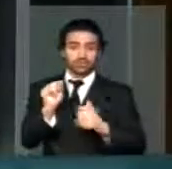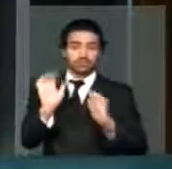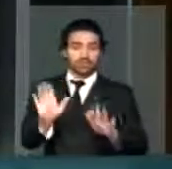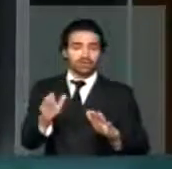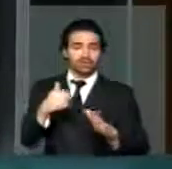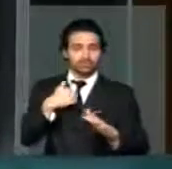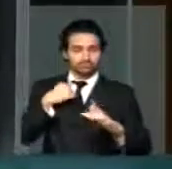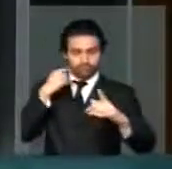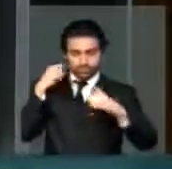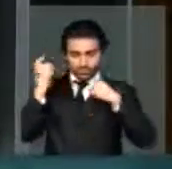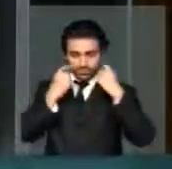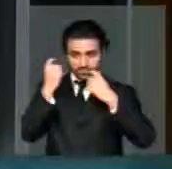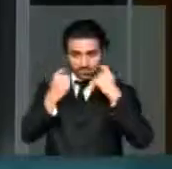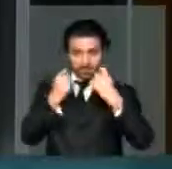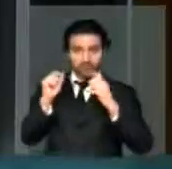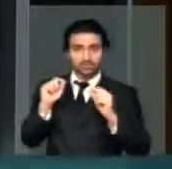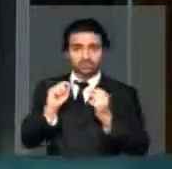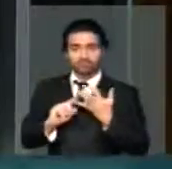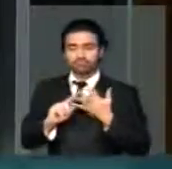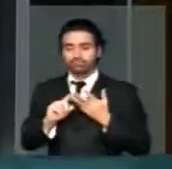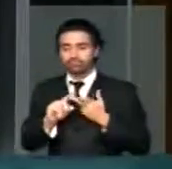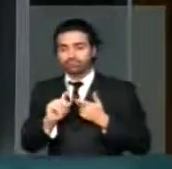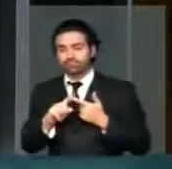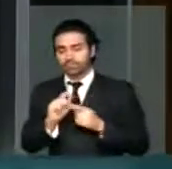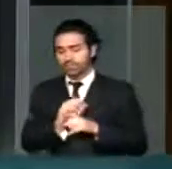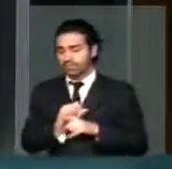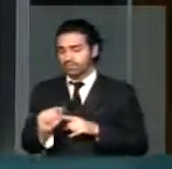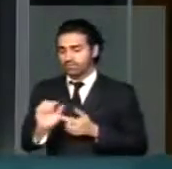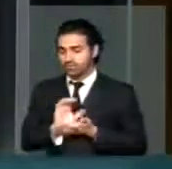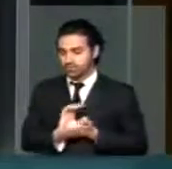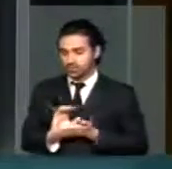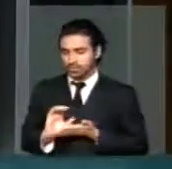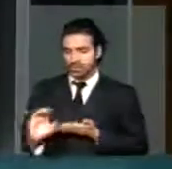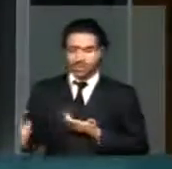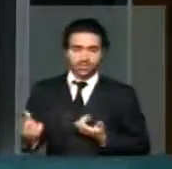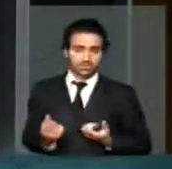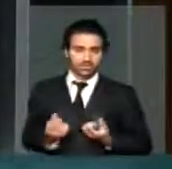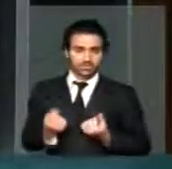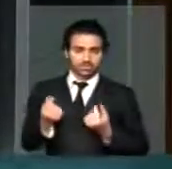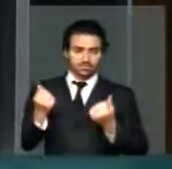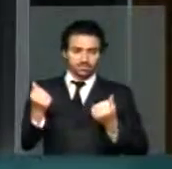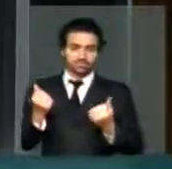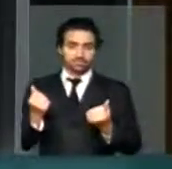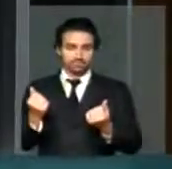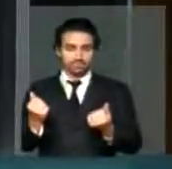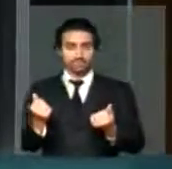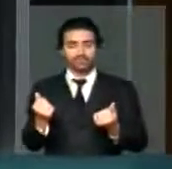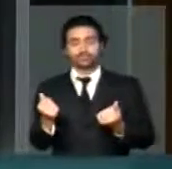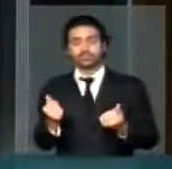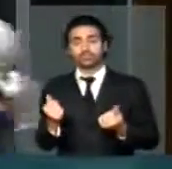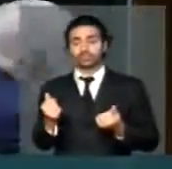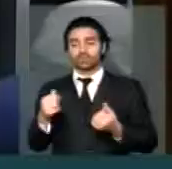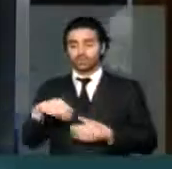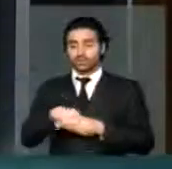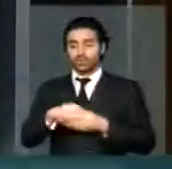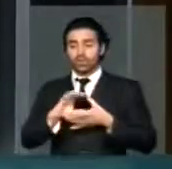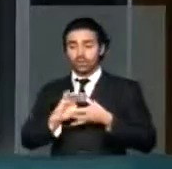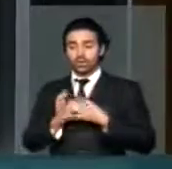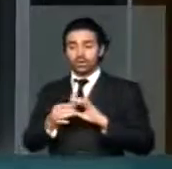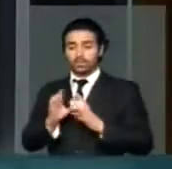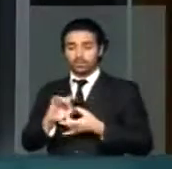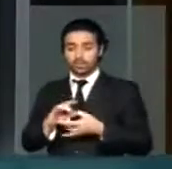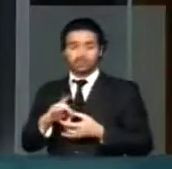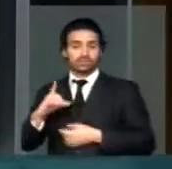é que esses investimentos em geral nos grandes eventos trazem consequências